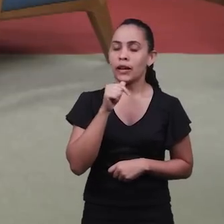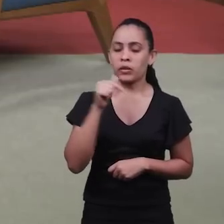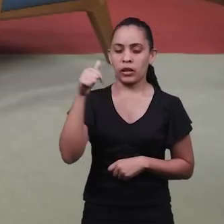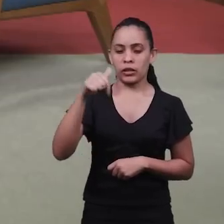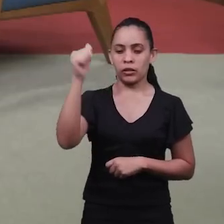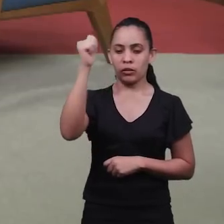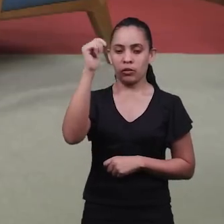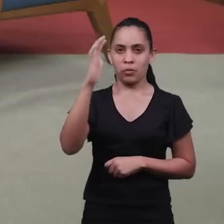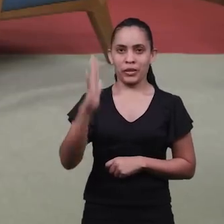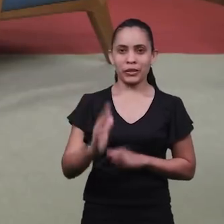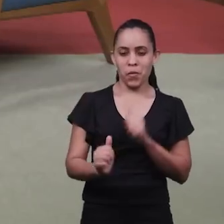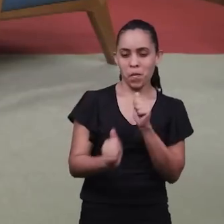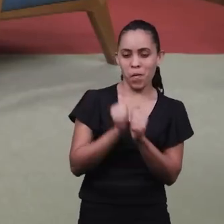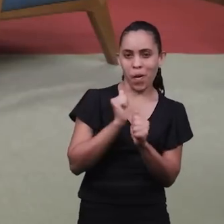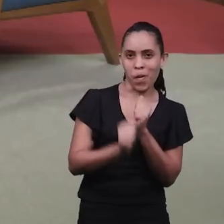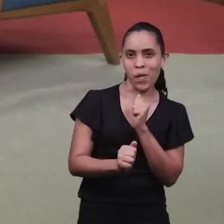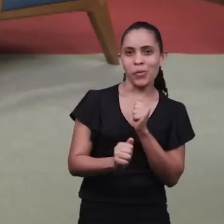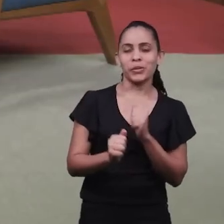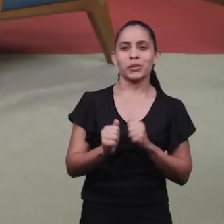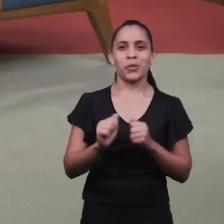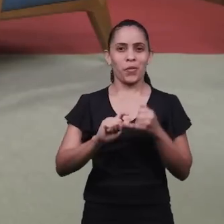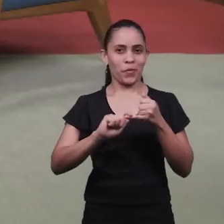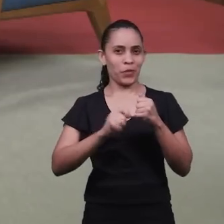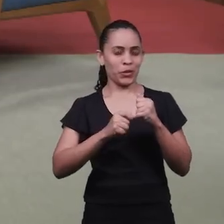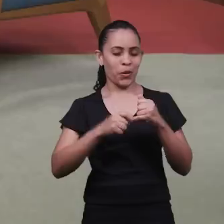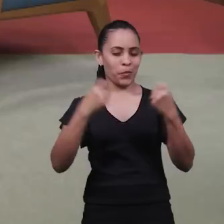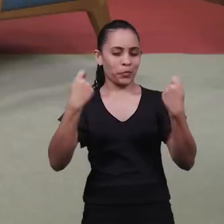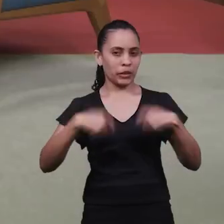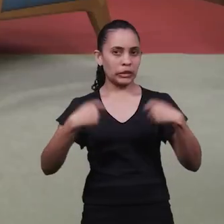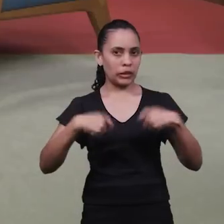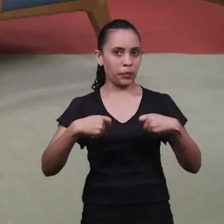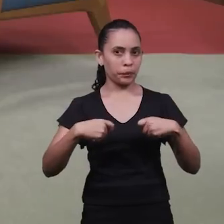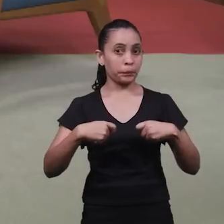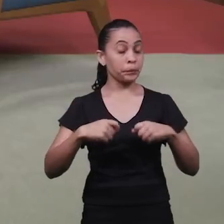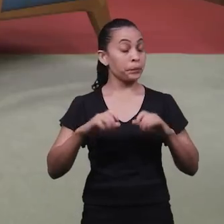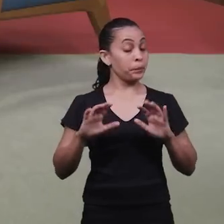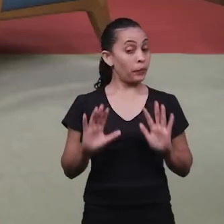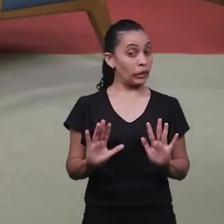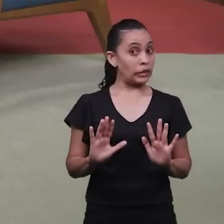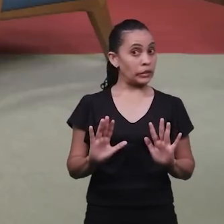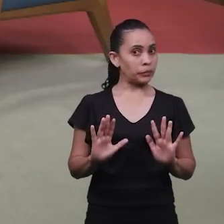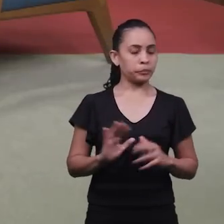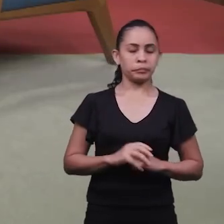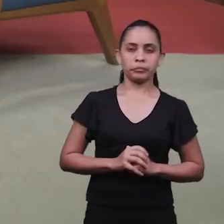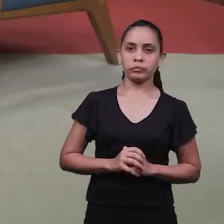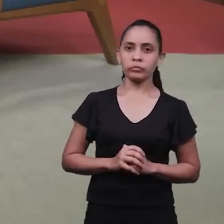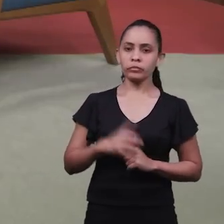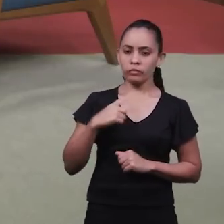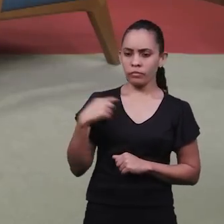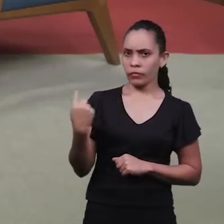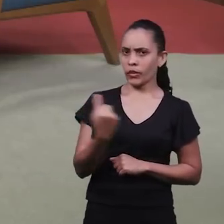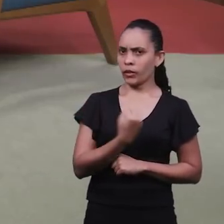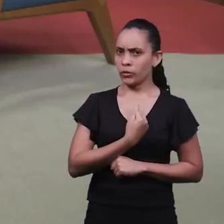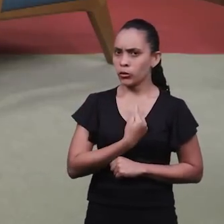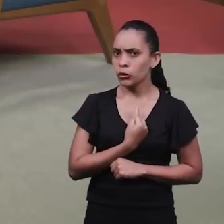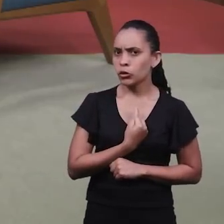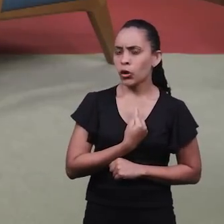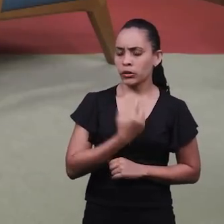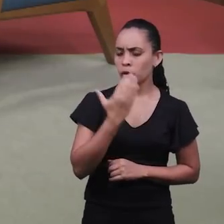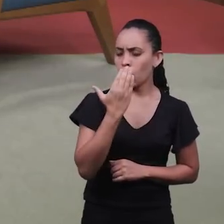no Brasil, o arroz, o feijão, tudo isso nós necessitamos. Agora, apesar de nós